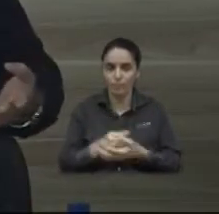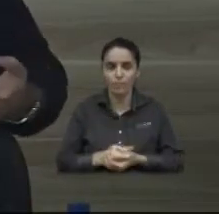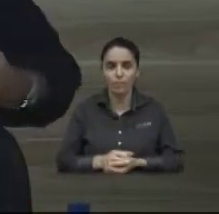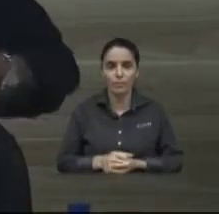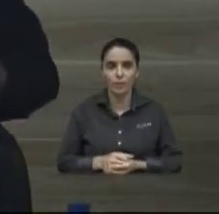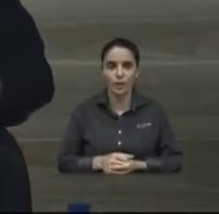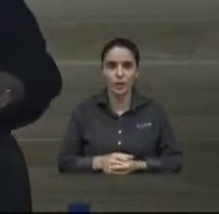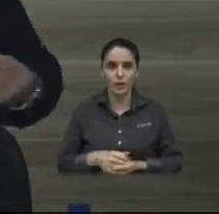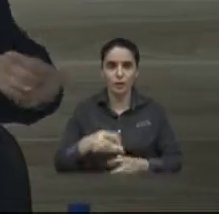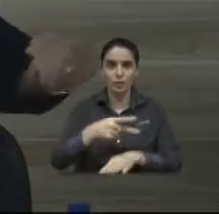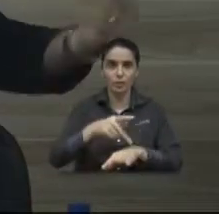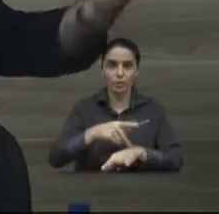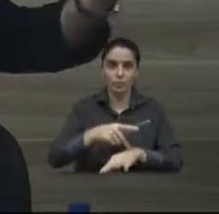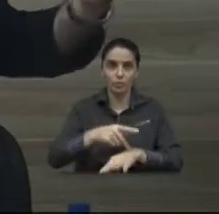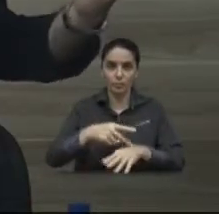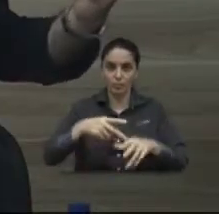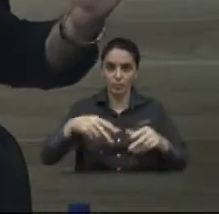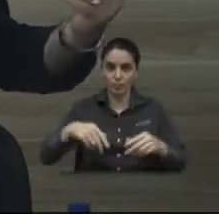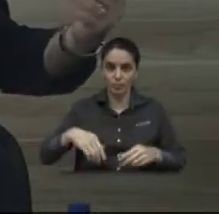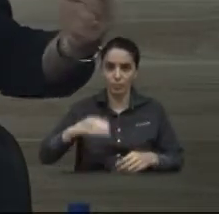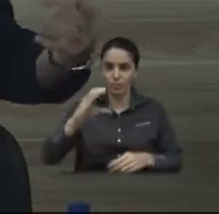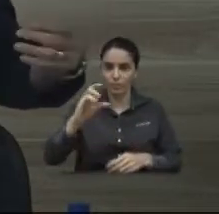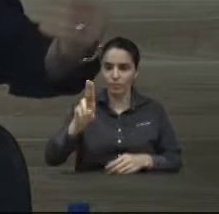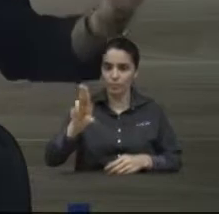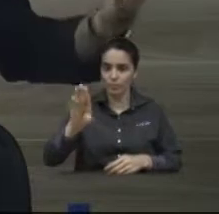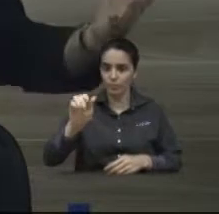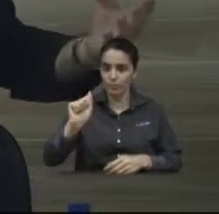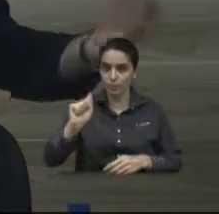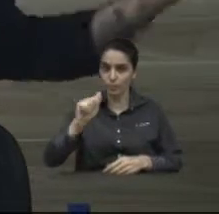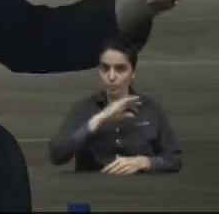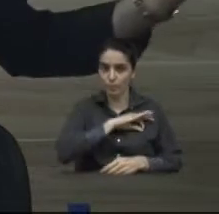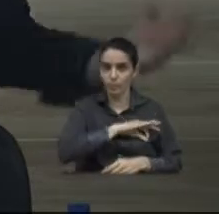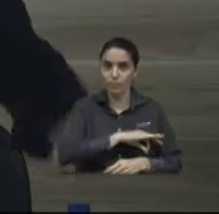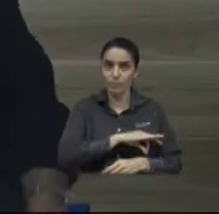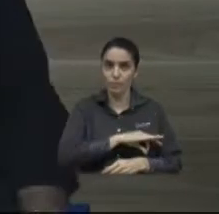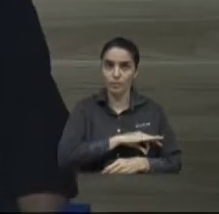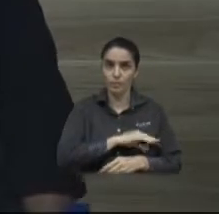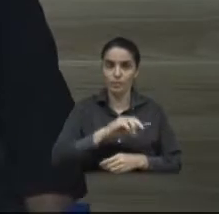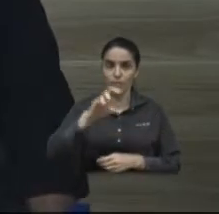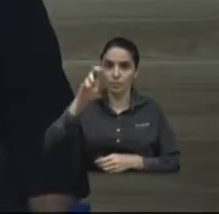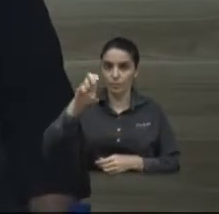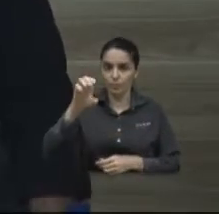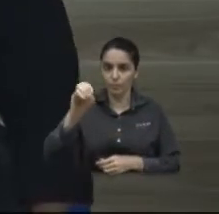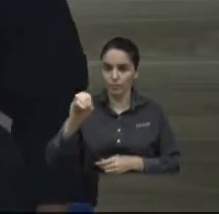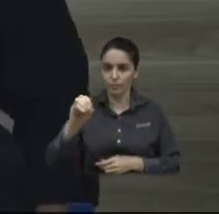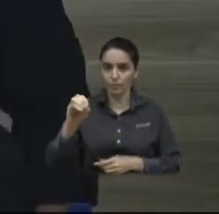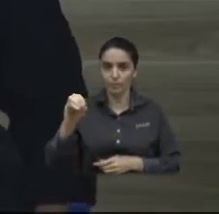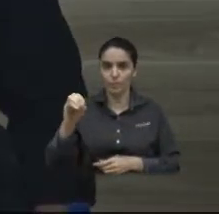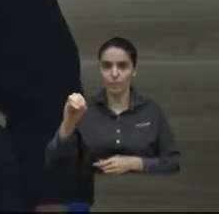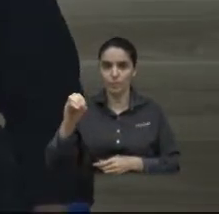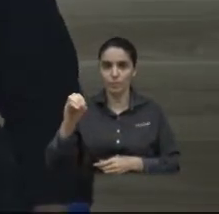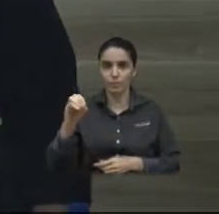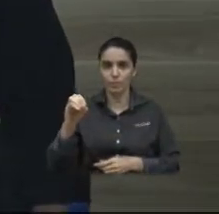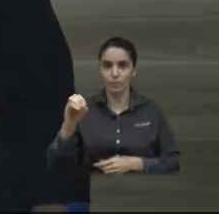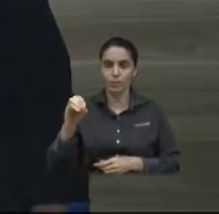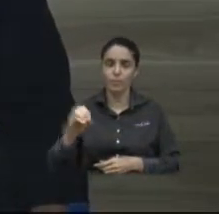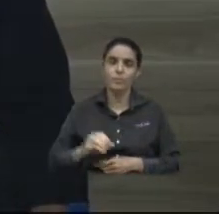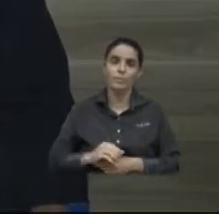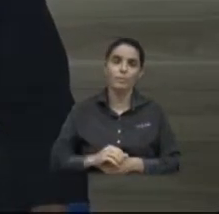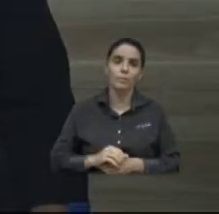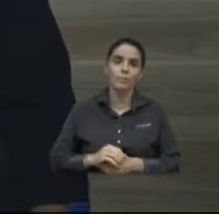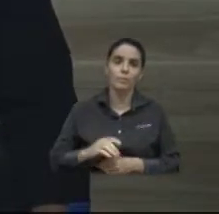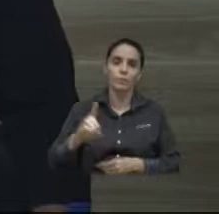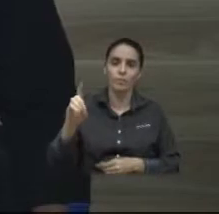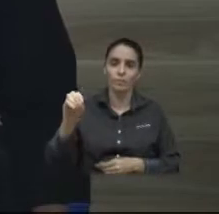para o Brasil, não sei se vocês sabem, o salário do cubano chega a custar $50 por mês. Então, bem diferente da realidade